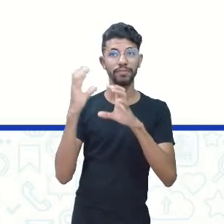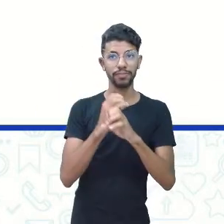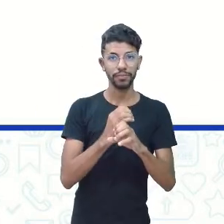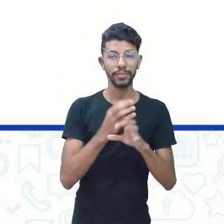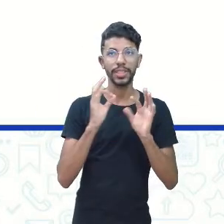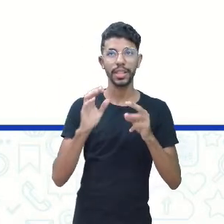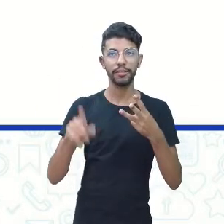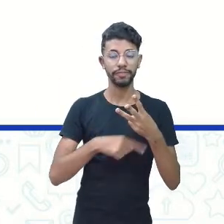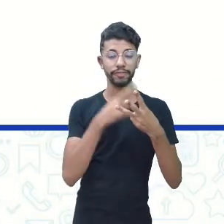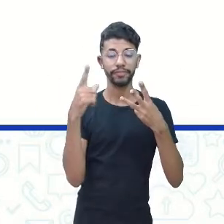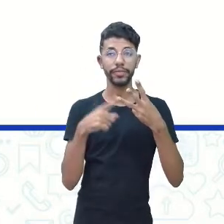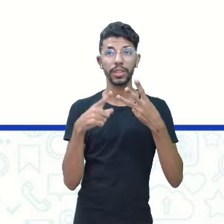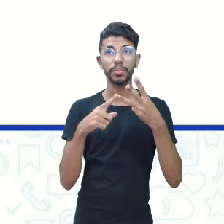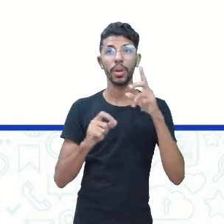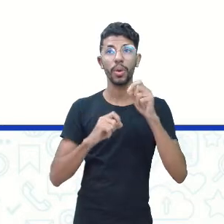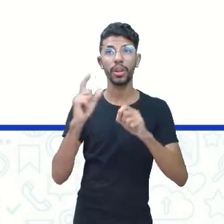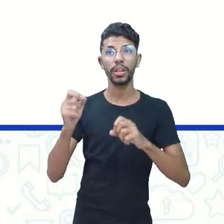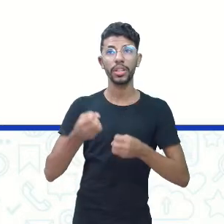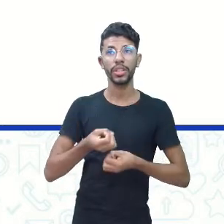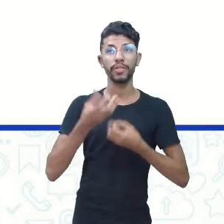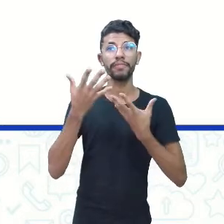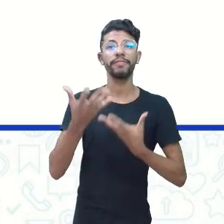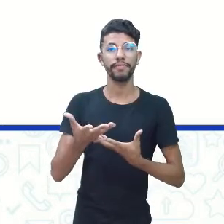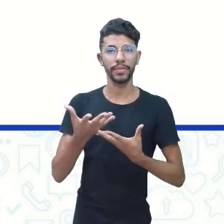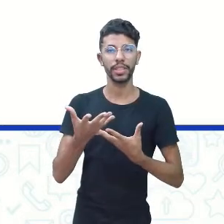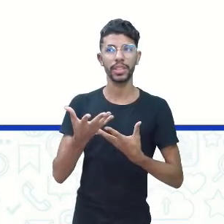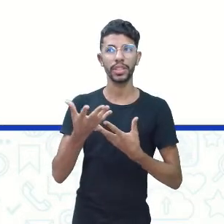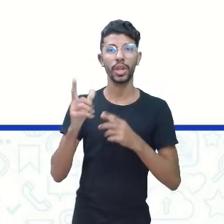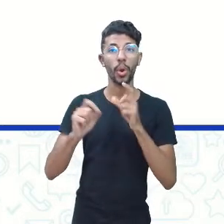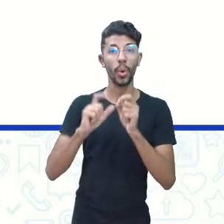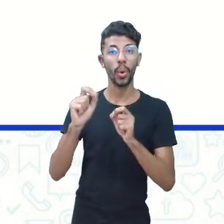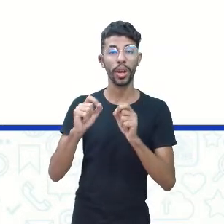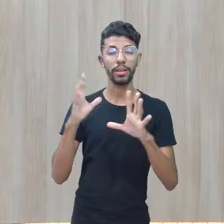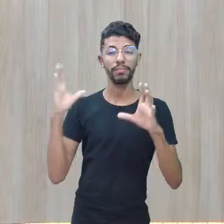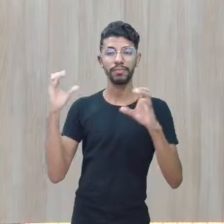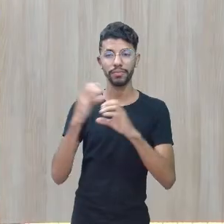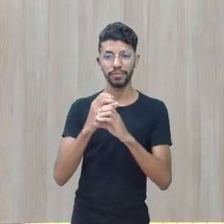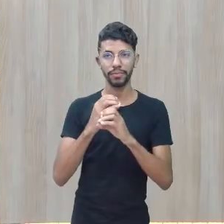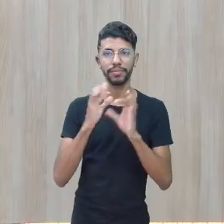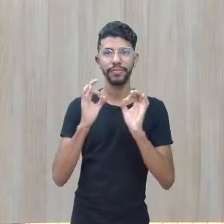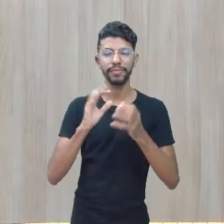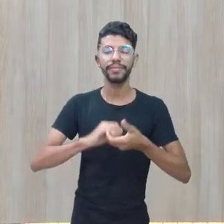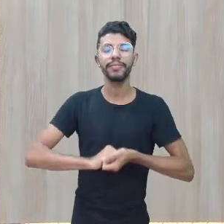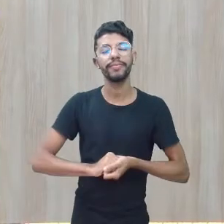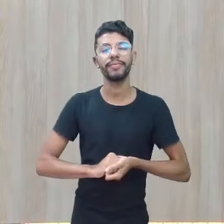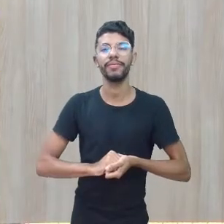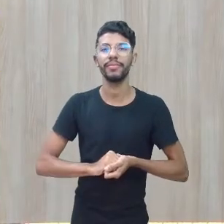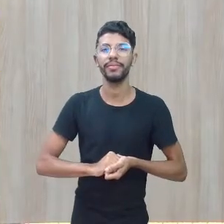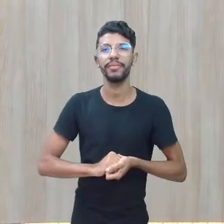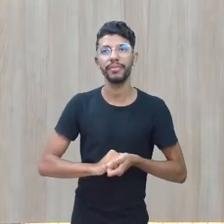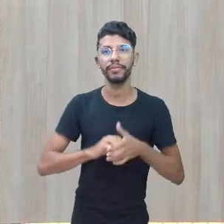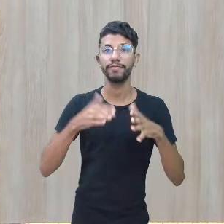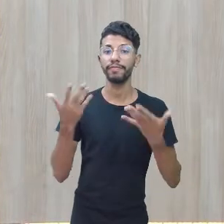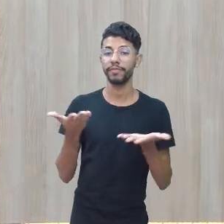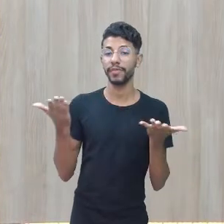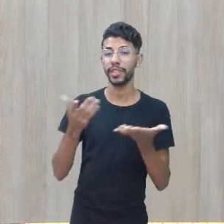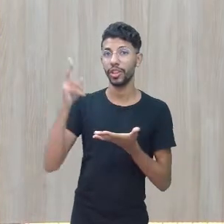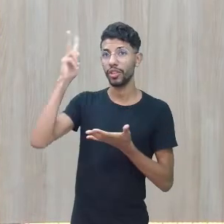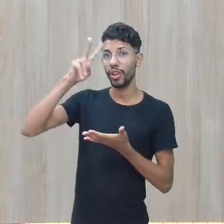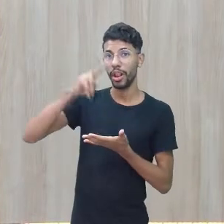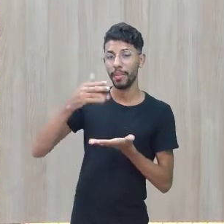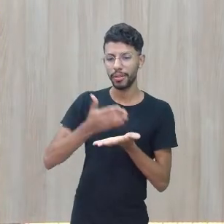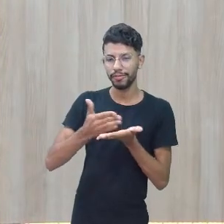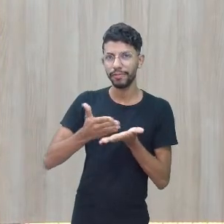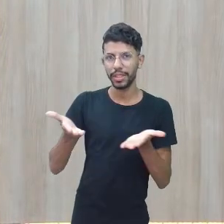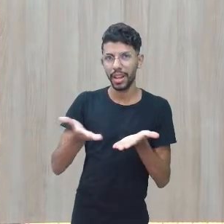gente viu as expressões que expressam, que representam as operações. E aí, a gente vai relembrar no comecinho dessa